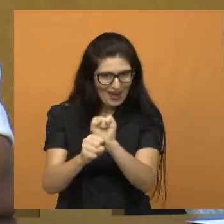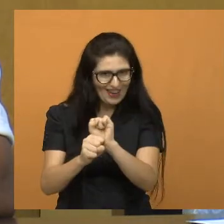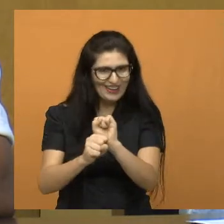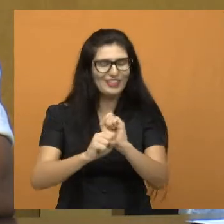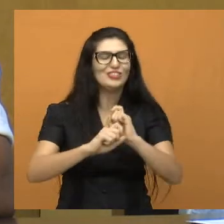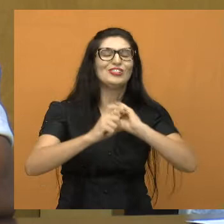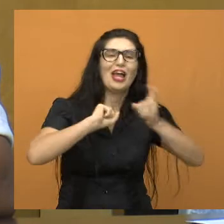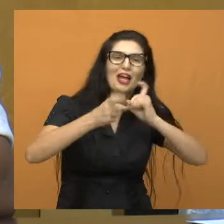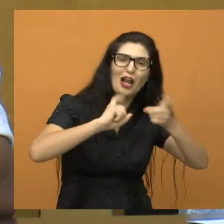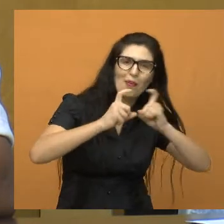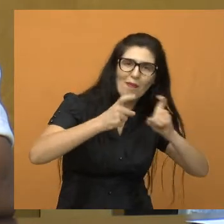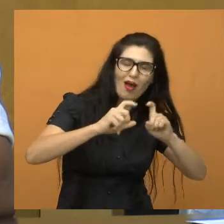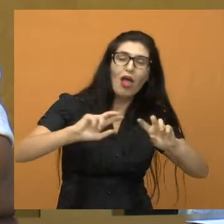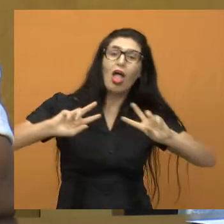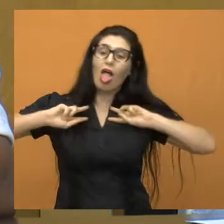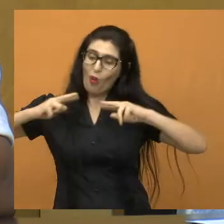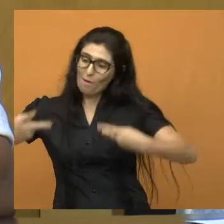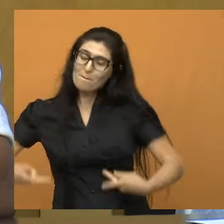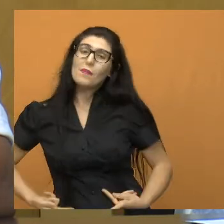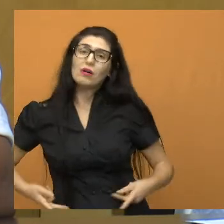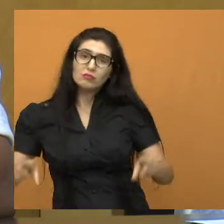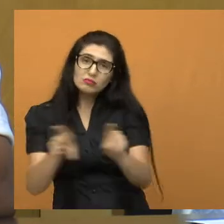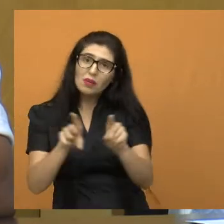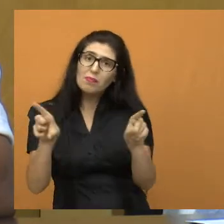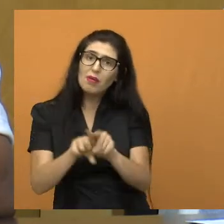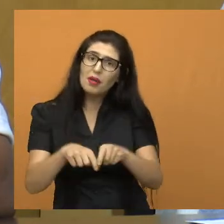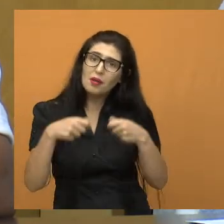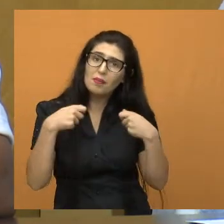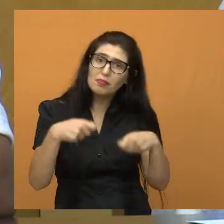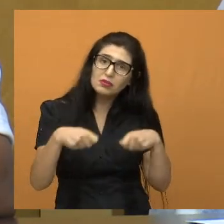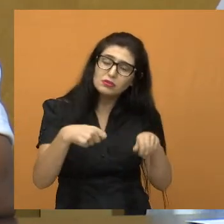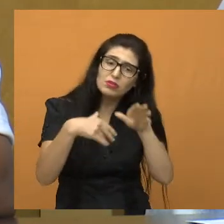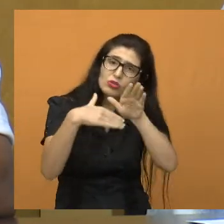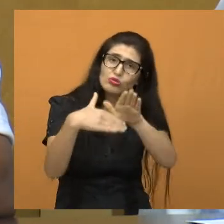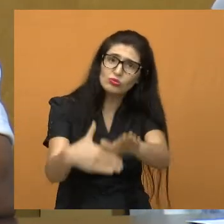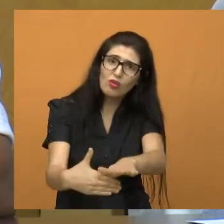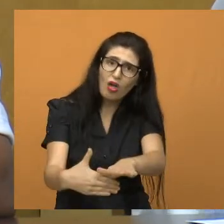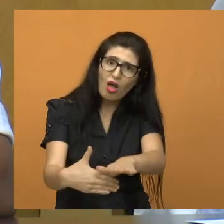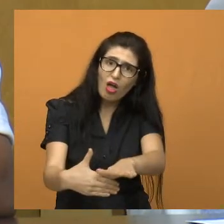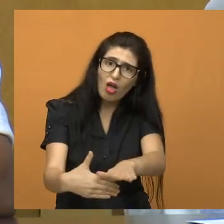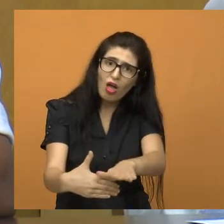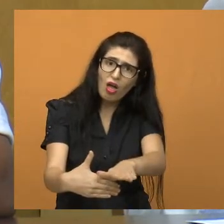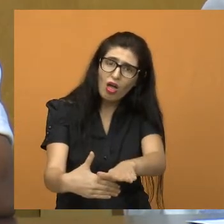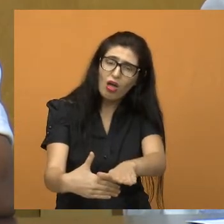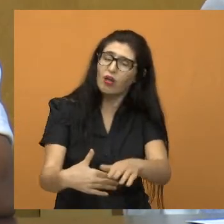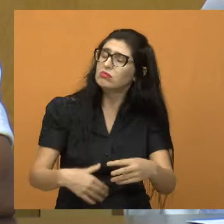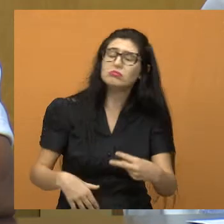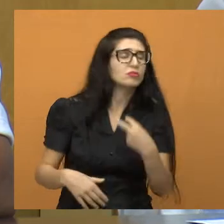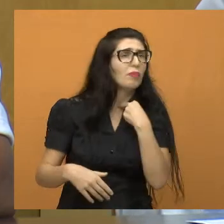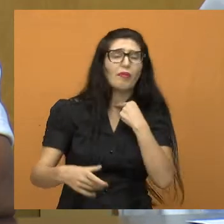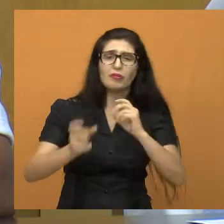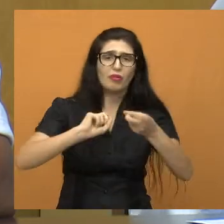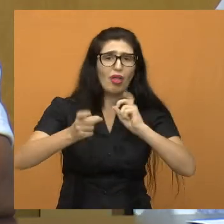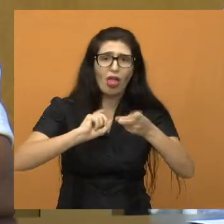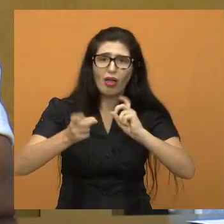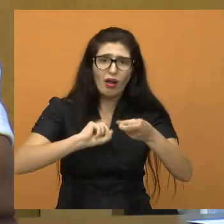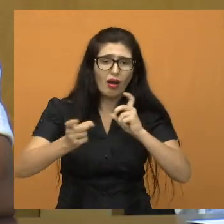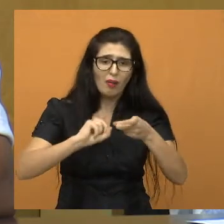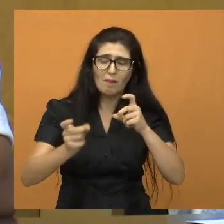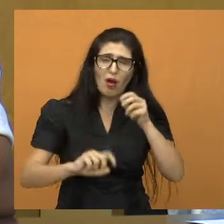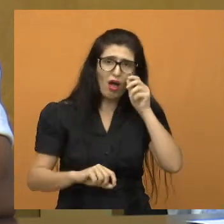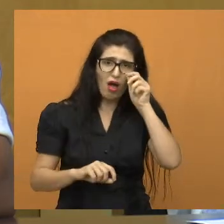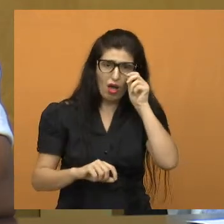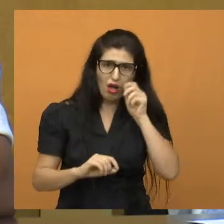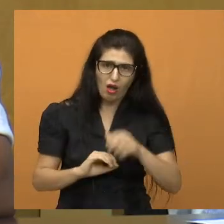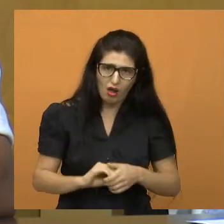Aí é uma outra chamada de atenção, a tendência nossa é higienizar, tira da nossa frente o que é